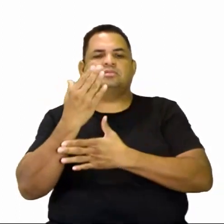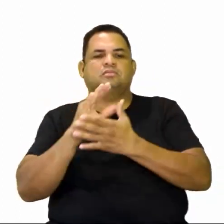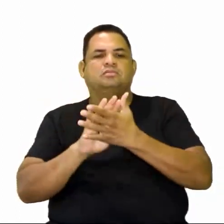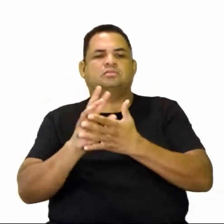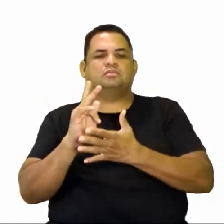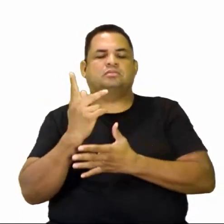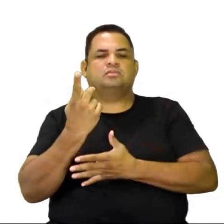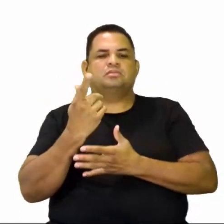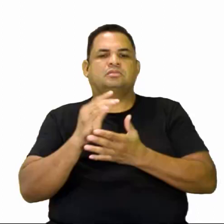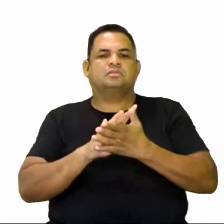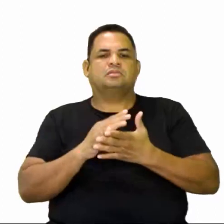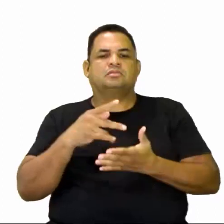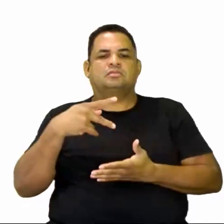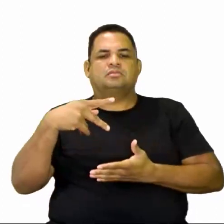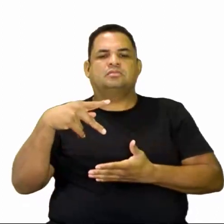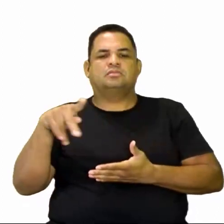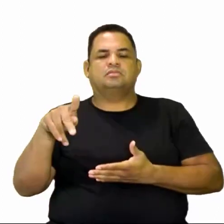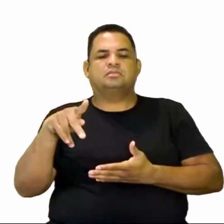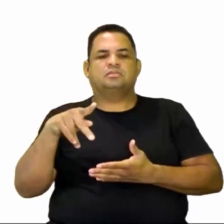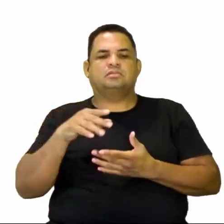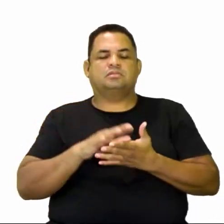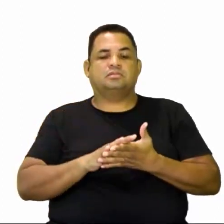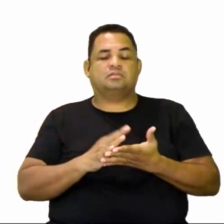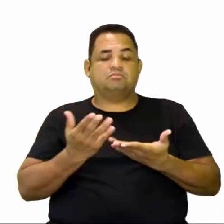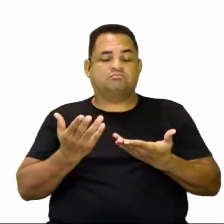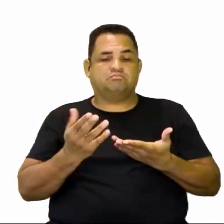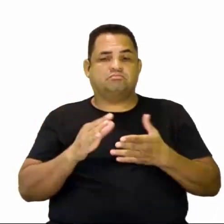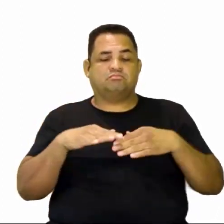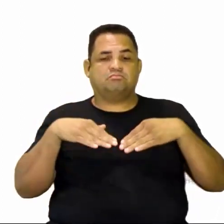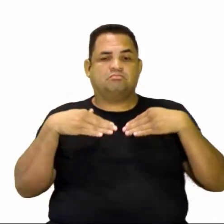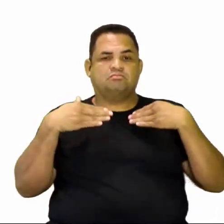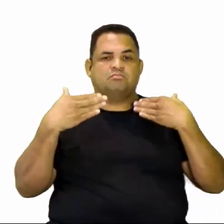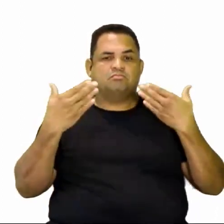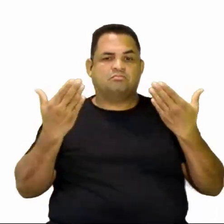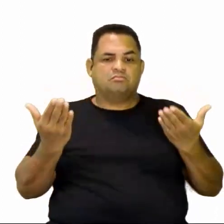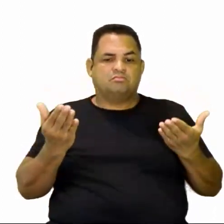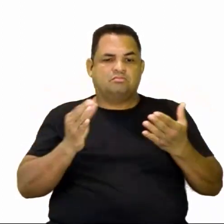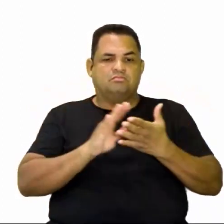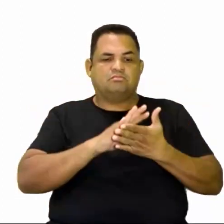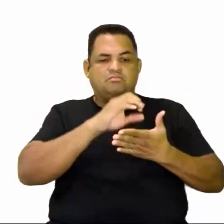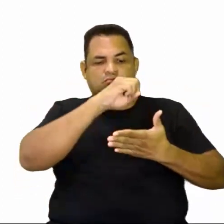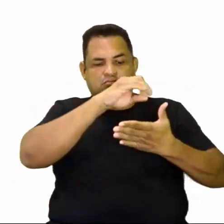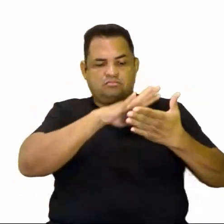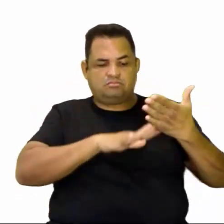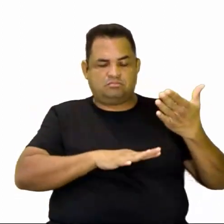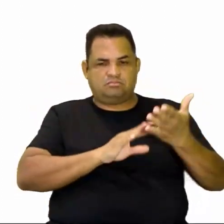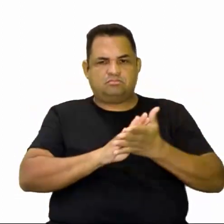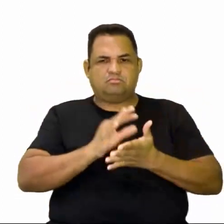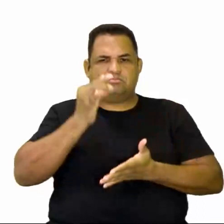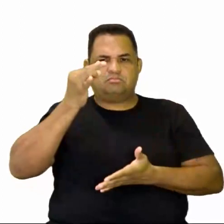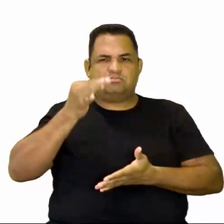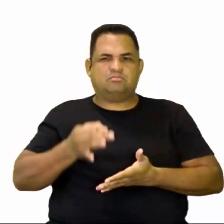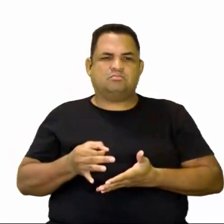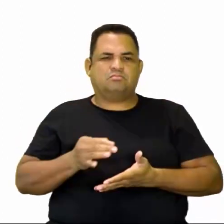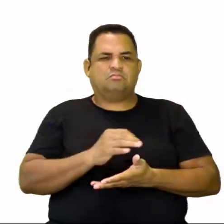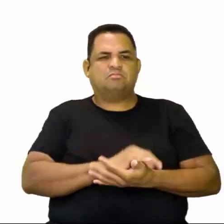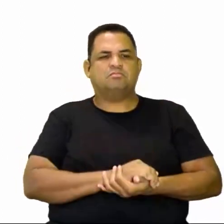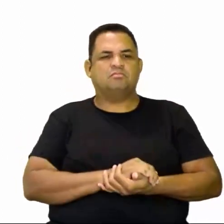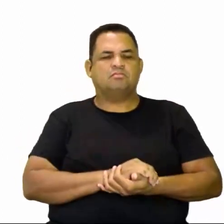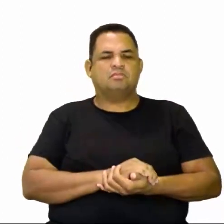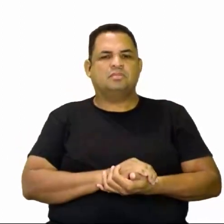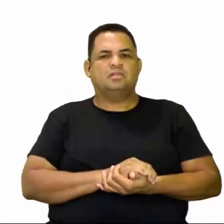hidrogênio. Para isso, qual será a alternativa correta?